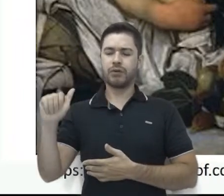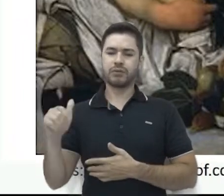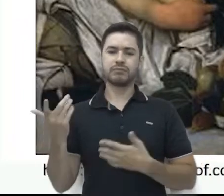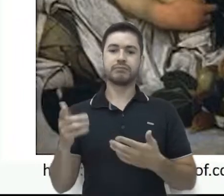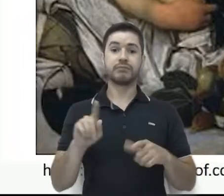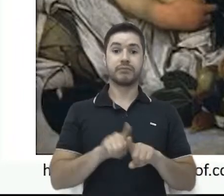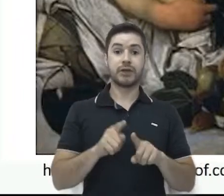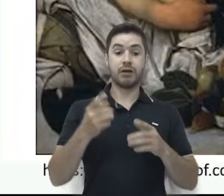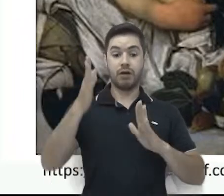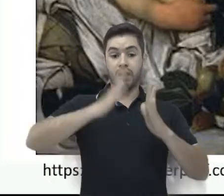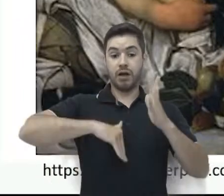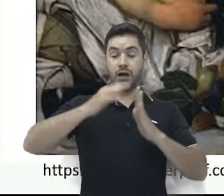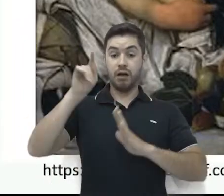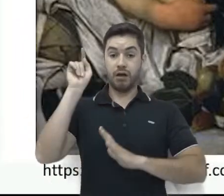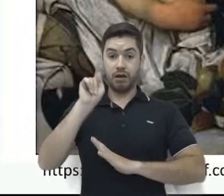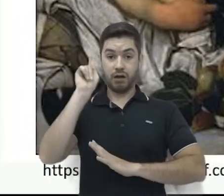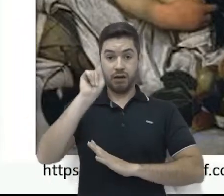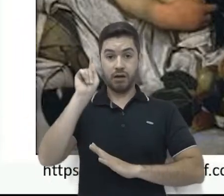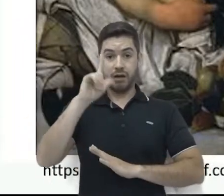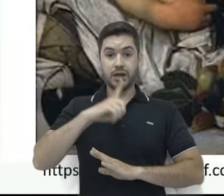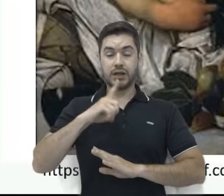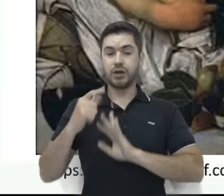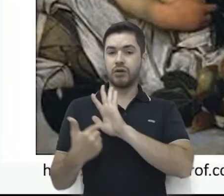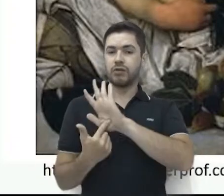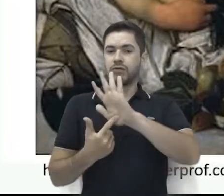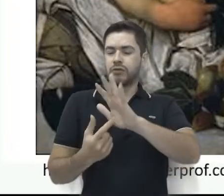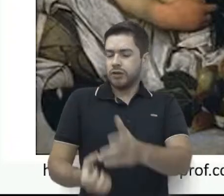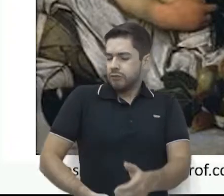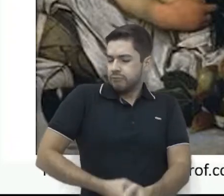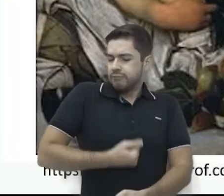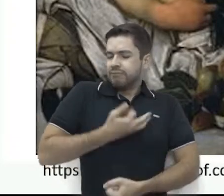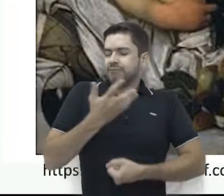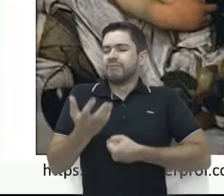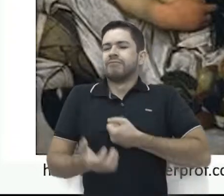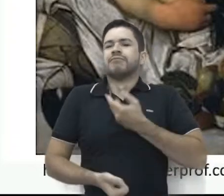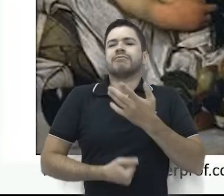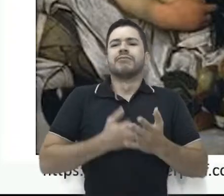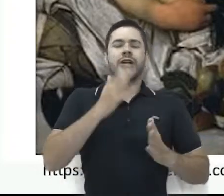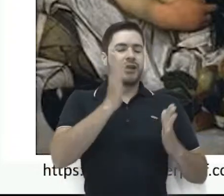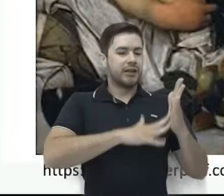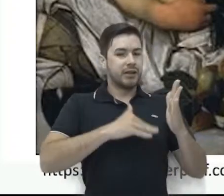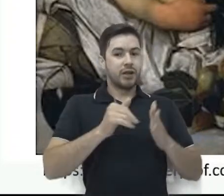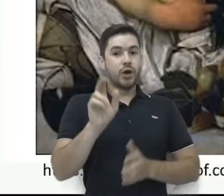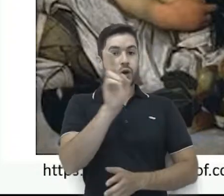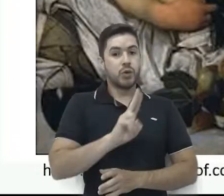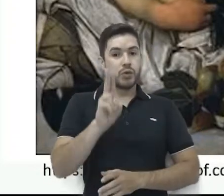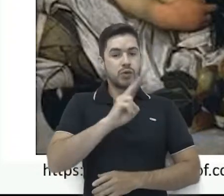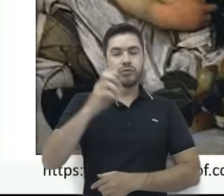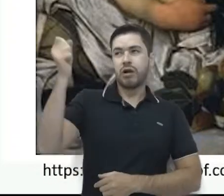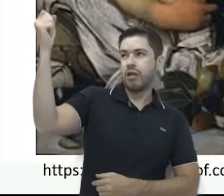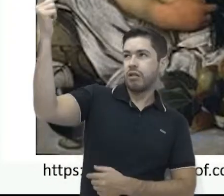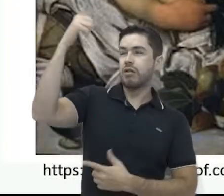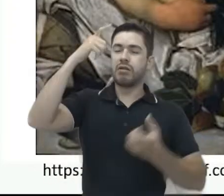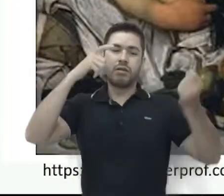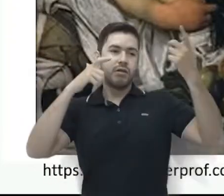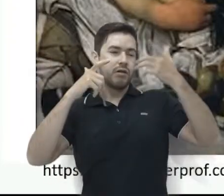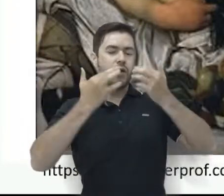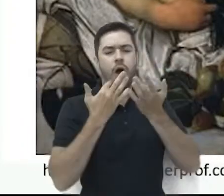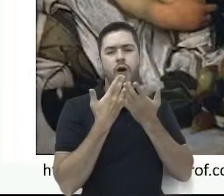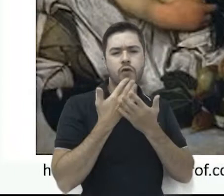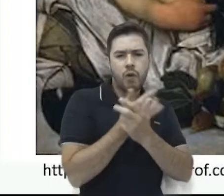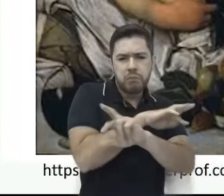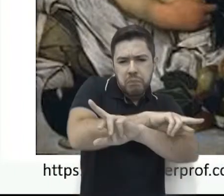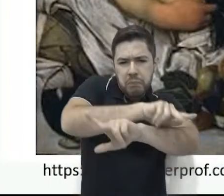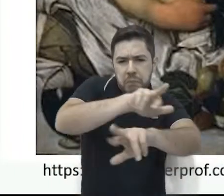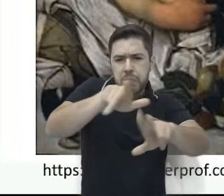as obras barrocas privilegiam a emoção na pintura. Os artistas usam o jogo de luz, sombras e cores